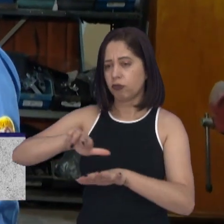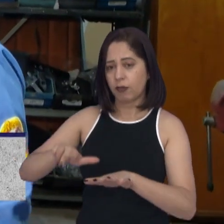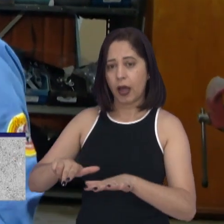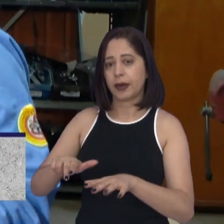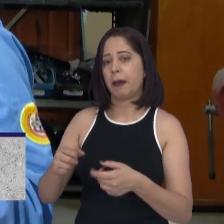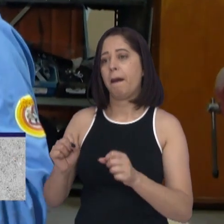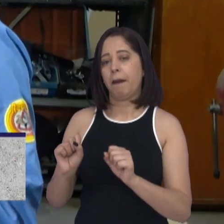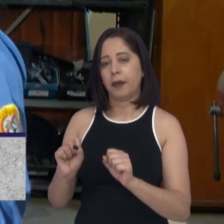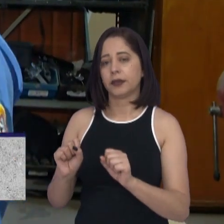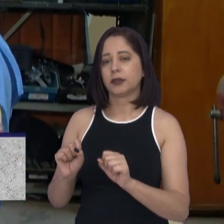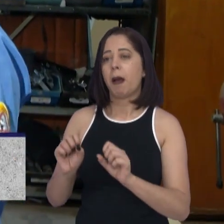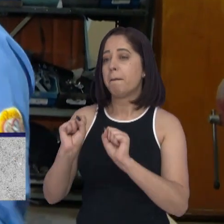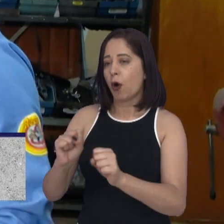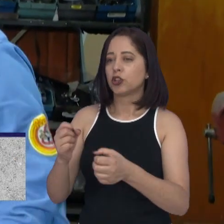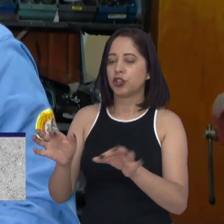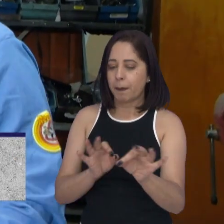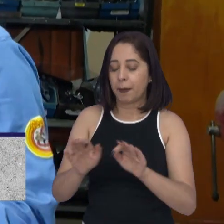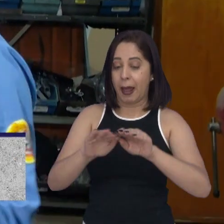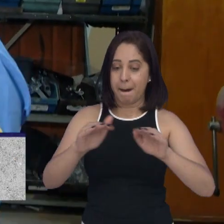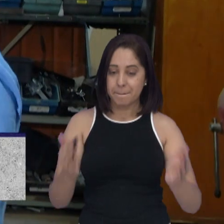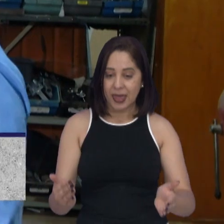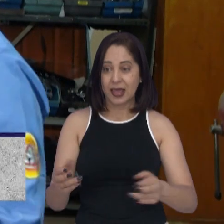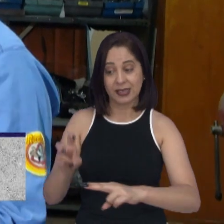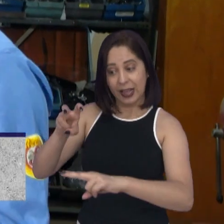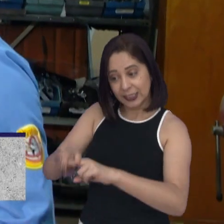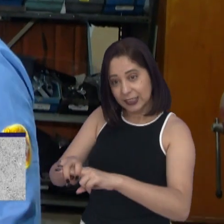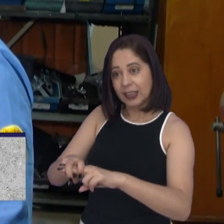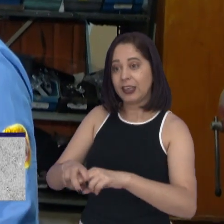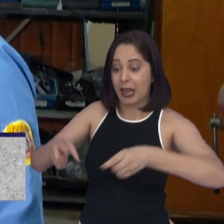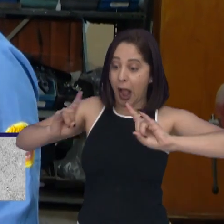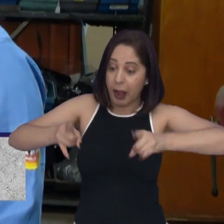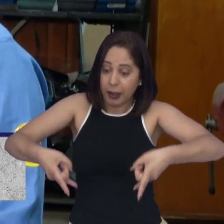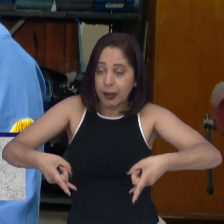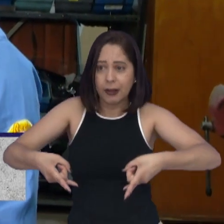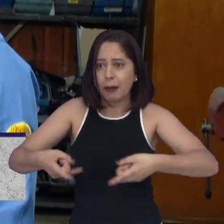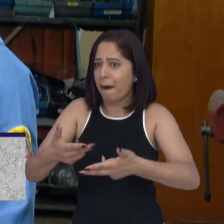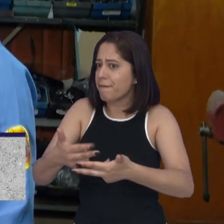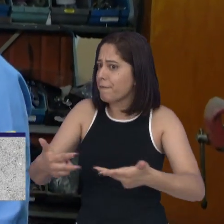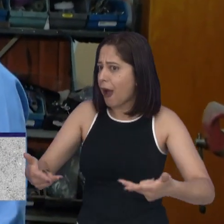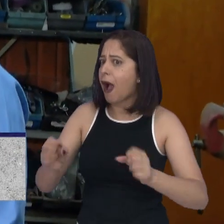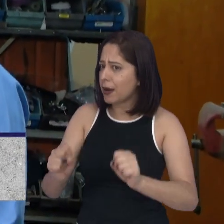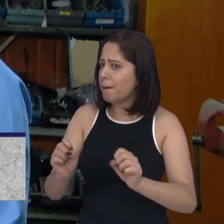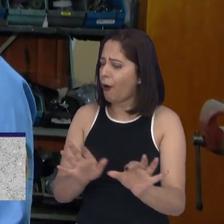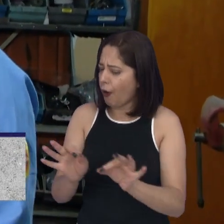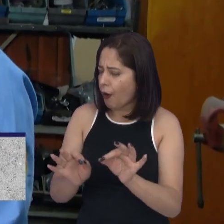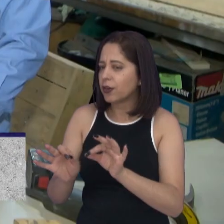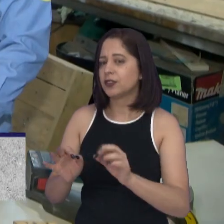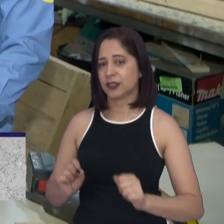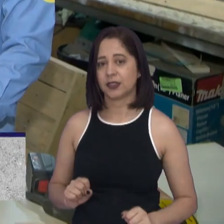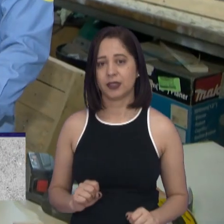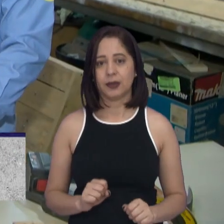tem mesas, cadeiras, cabeceiras, apoios, itens de decoração diversos que são possíveis de estarem